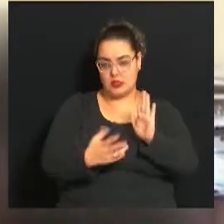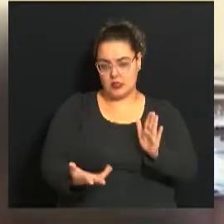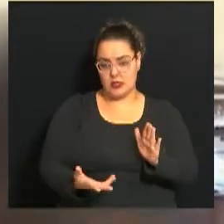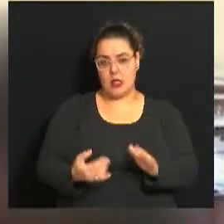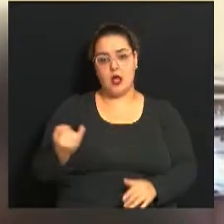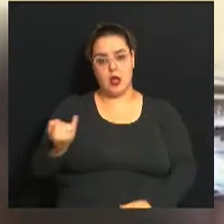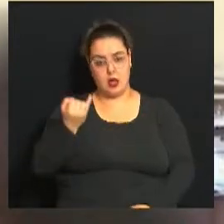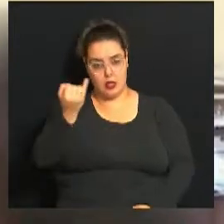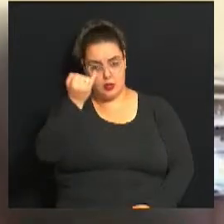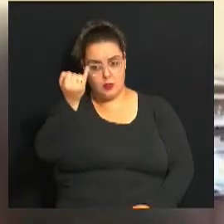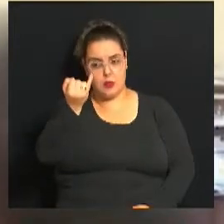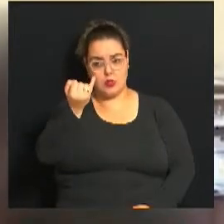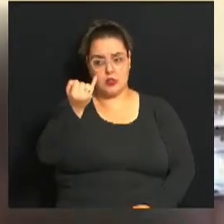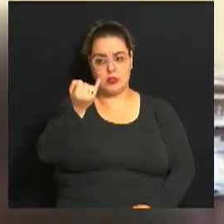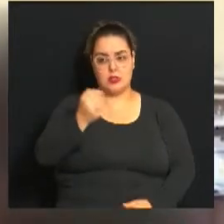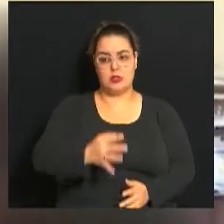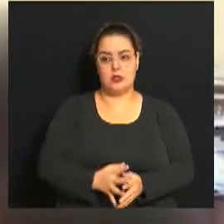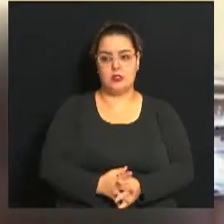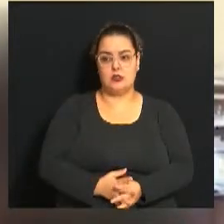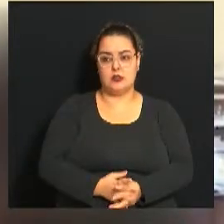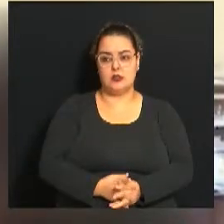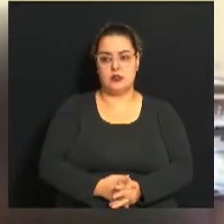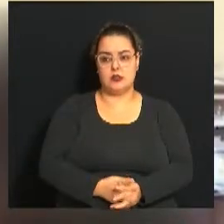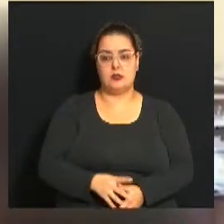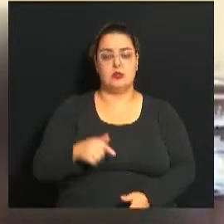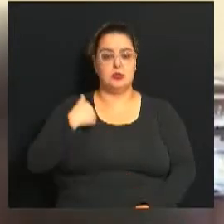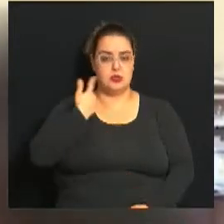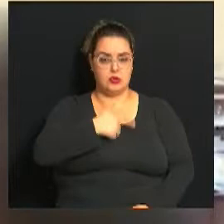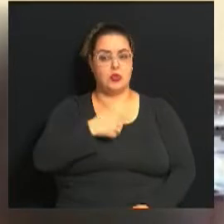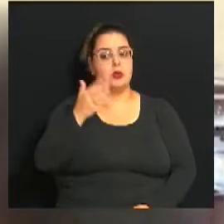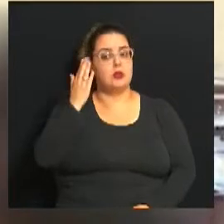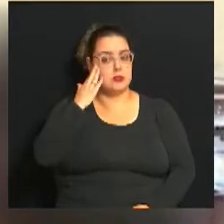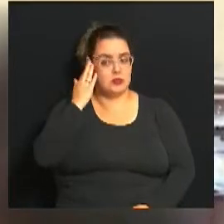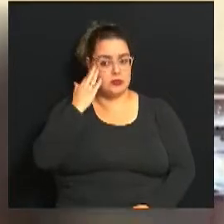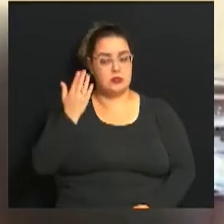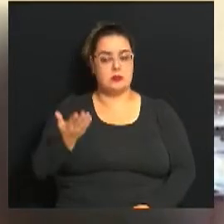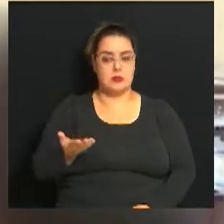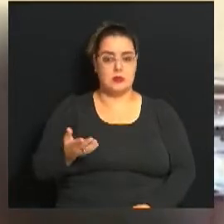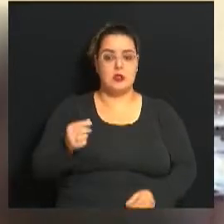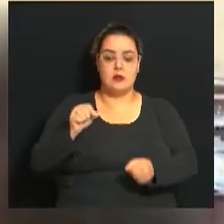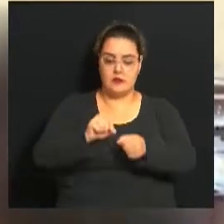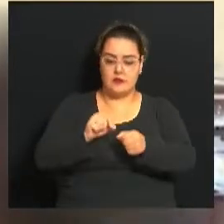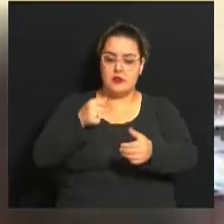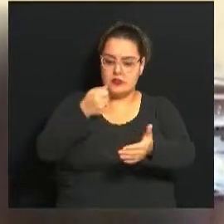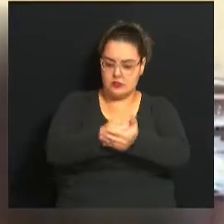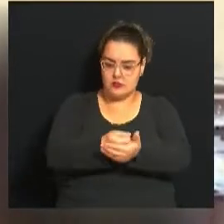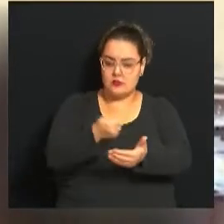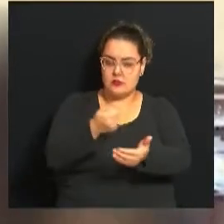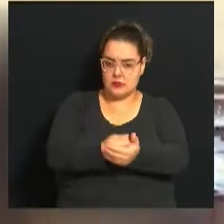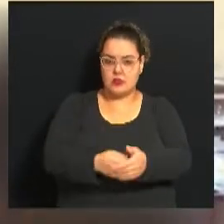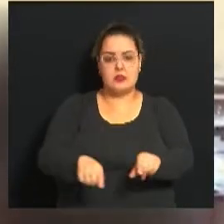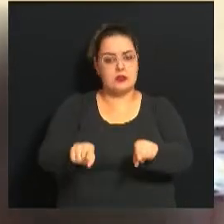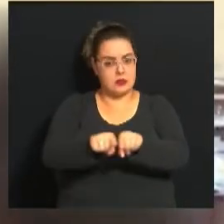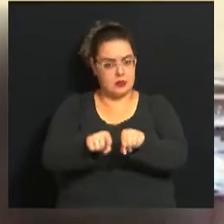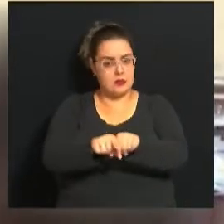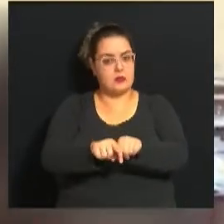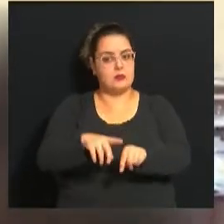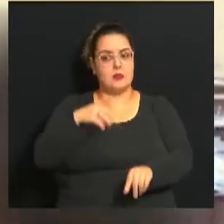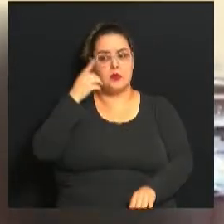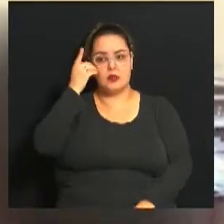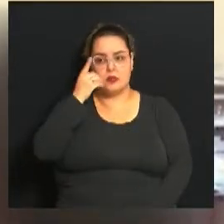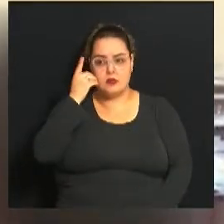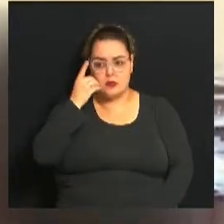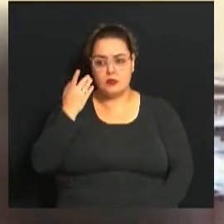gente, todos nós sabermos disso e fazer pressão também, né, para os deputados, para a